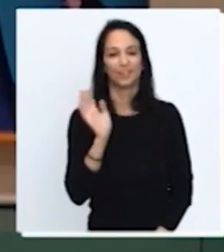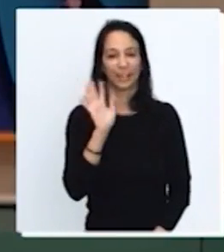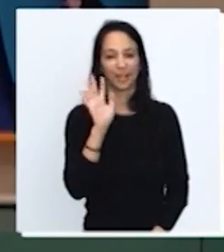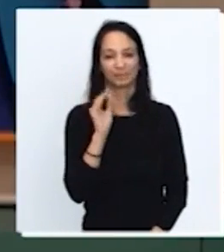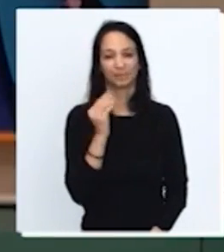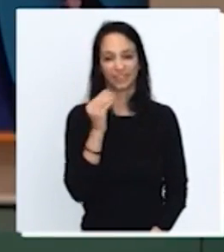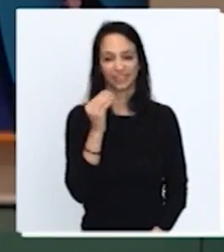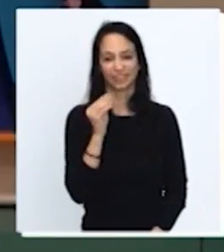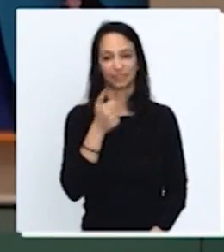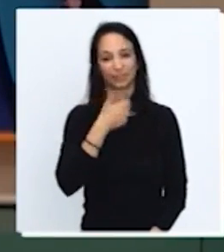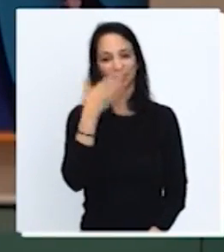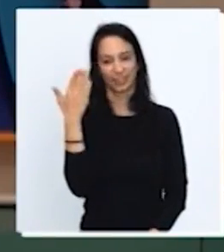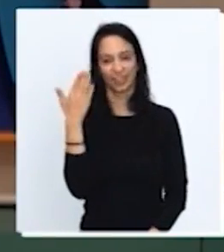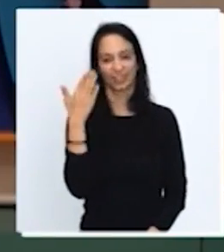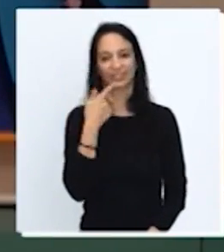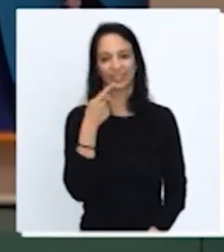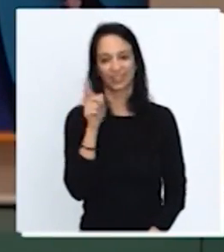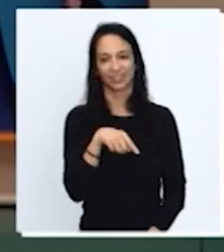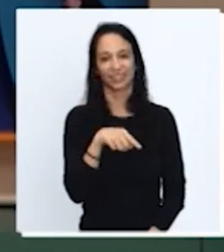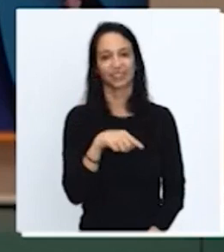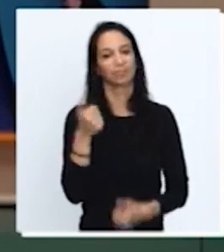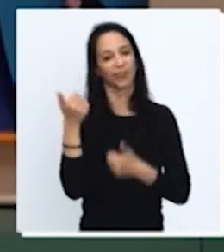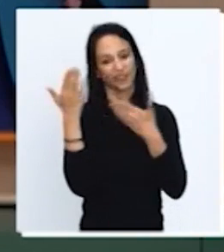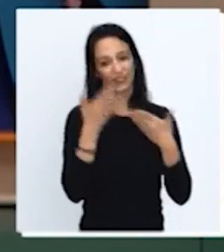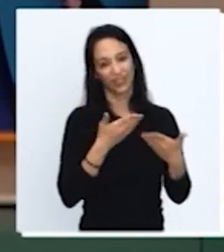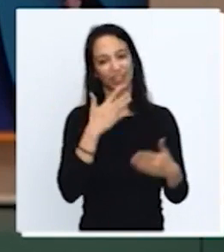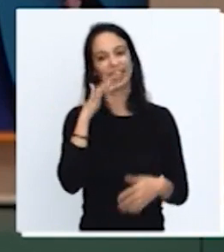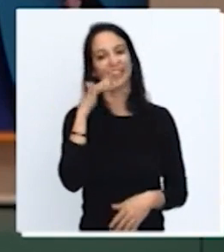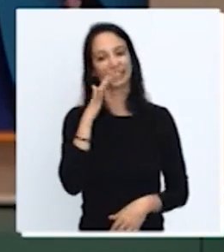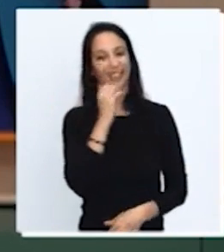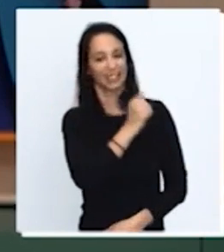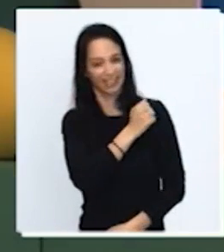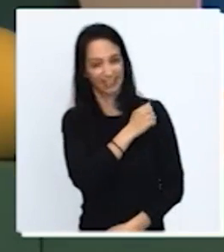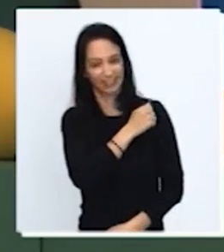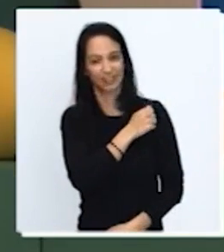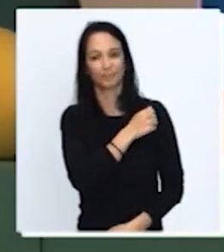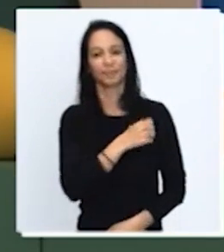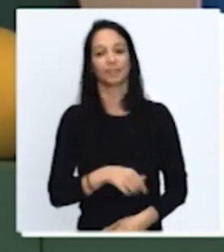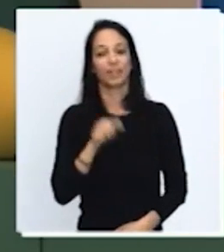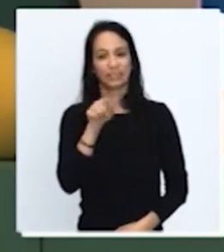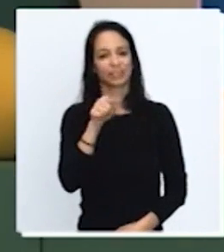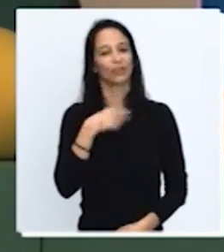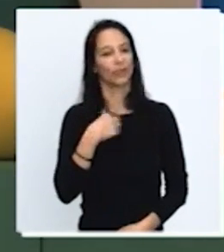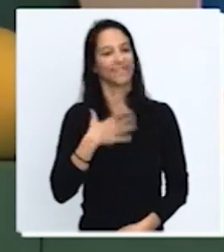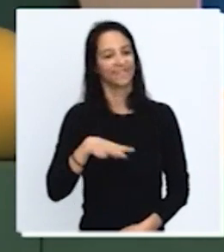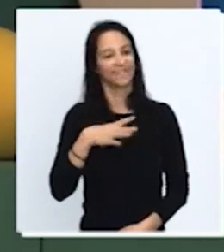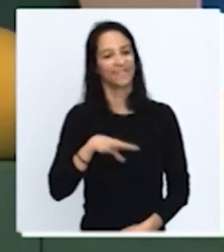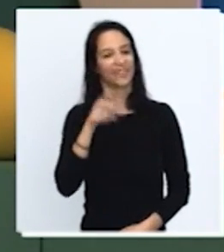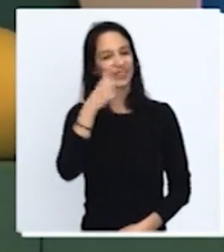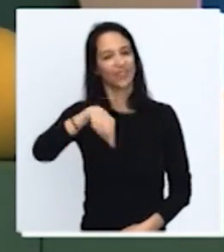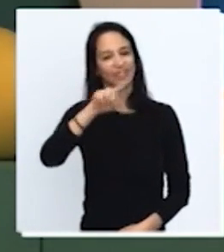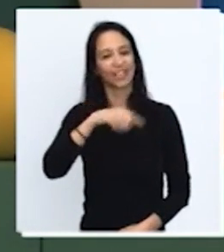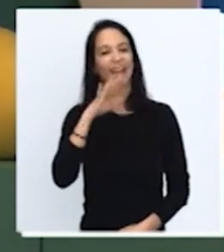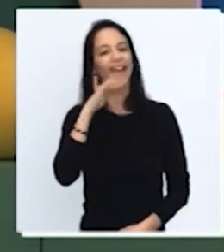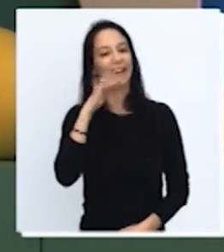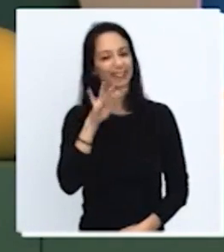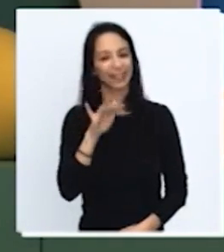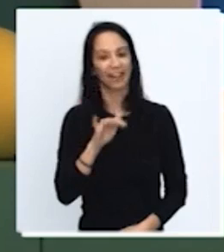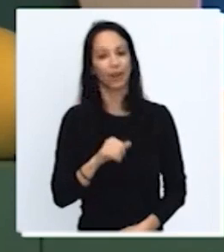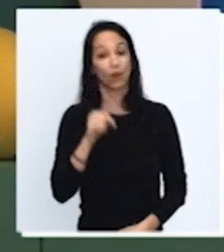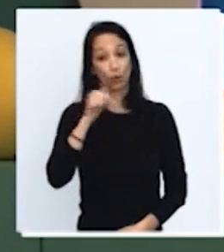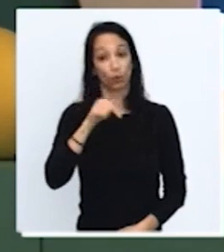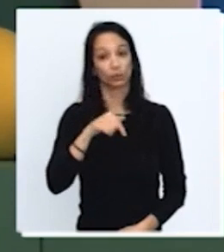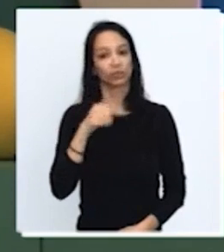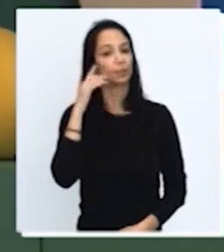Olá meninos, bom dia uma vez mais. Bem-vindos ao Cantar em Casa. É isso mesmo que eu quero que façam comigo, que cantem. E hoje trago-vos